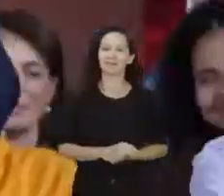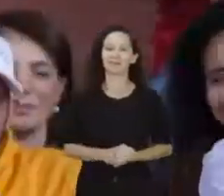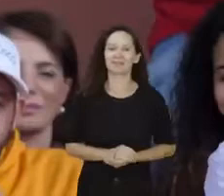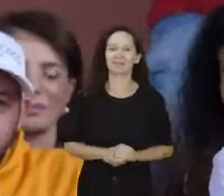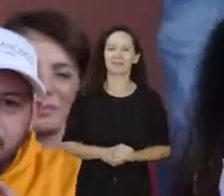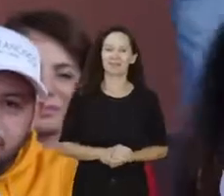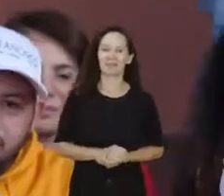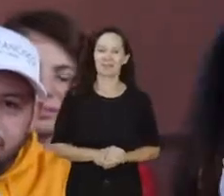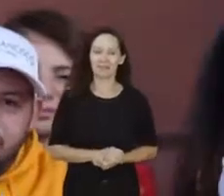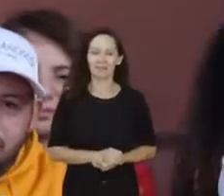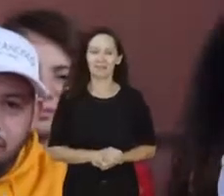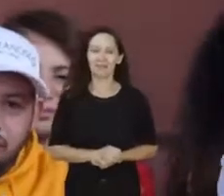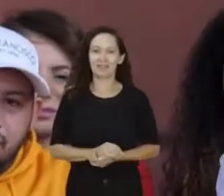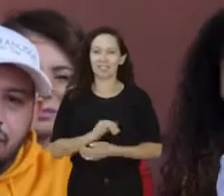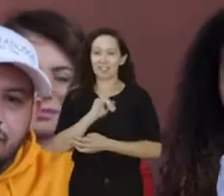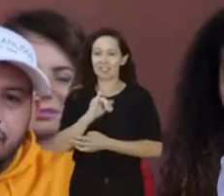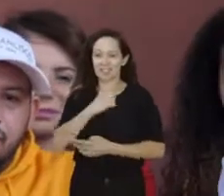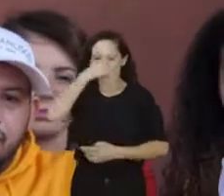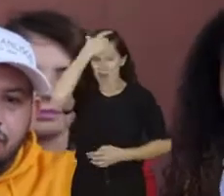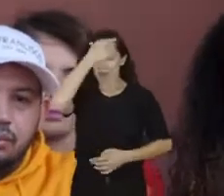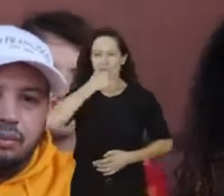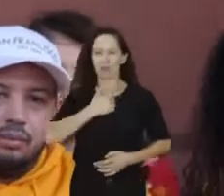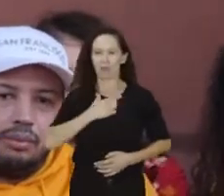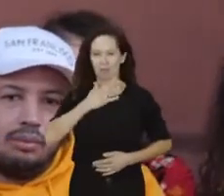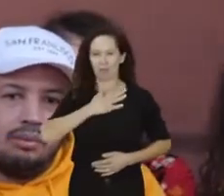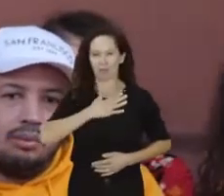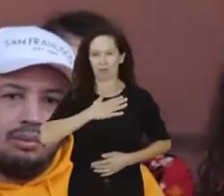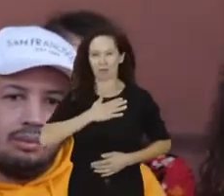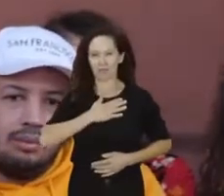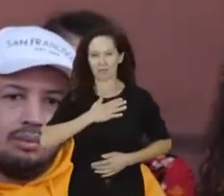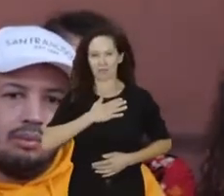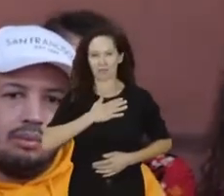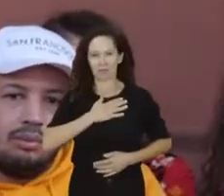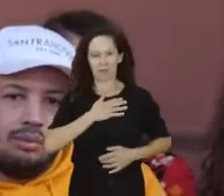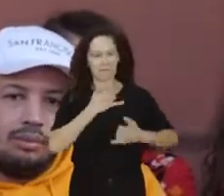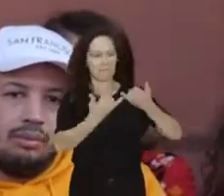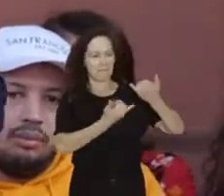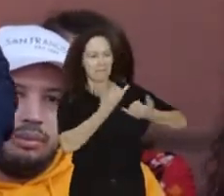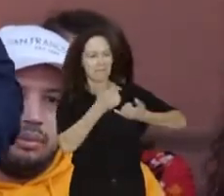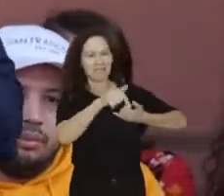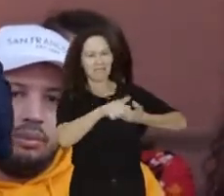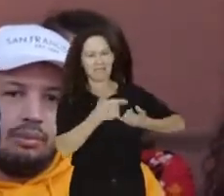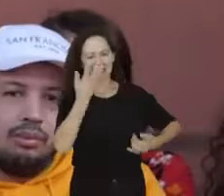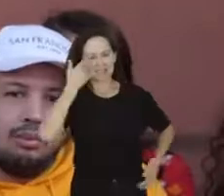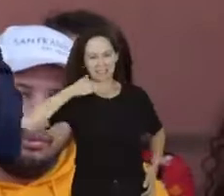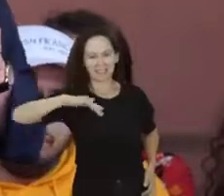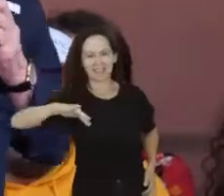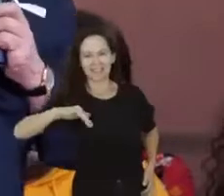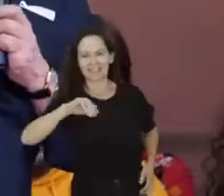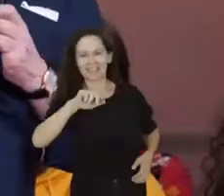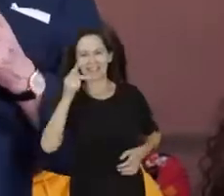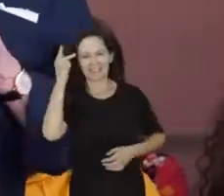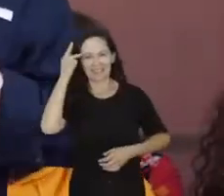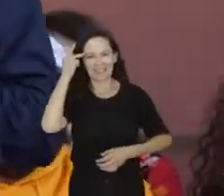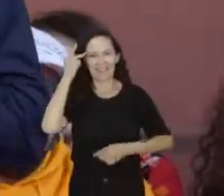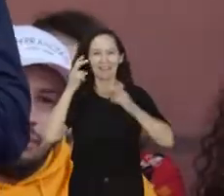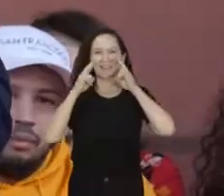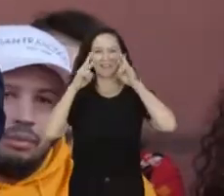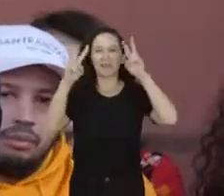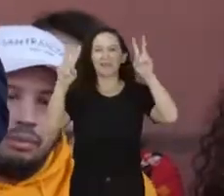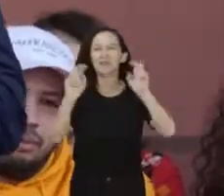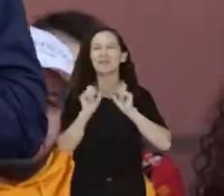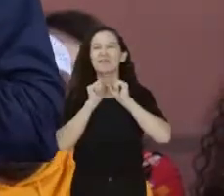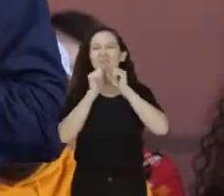Se eu já fiz guerra de mamona aqui no Heliópolis, se eu passei tantas tardes aqui, 19